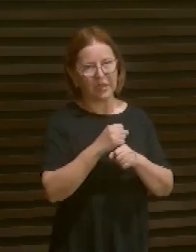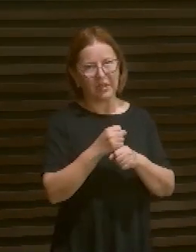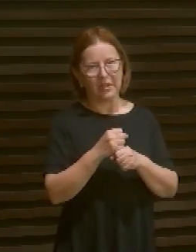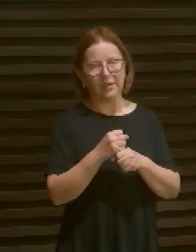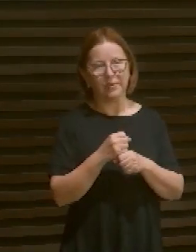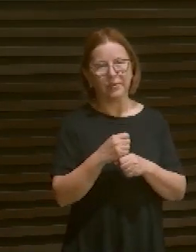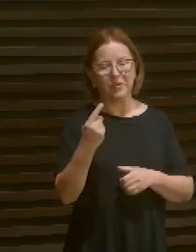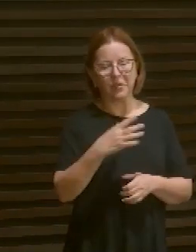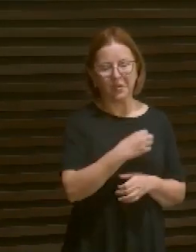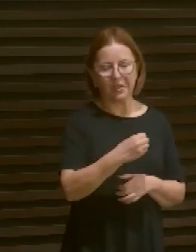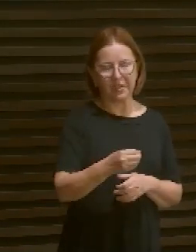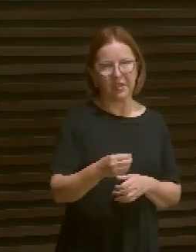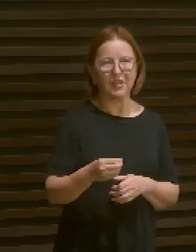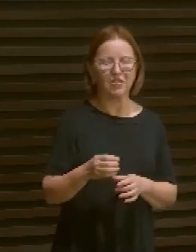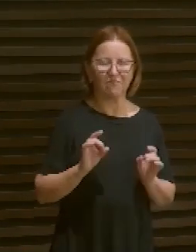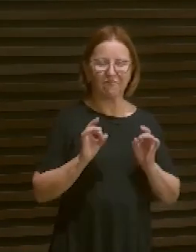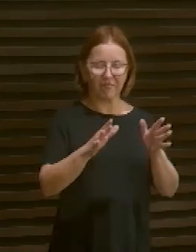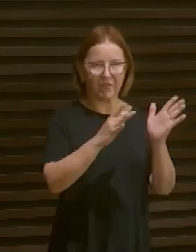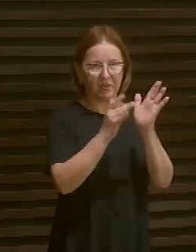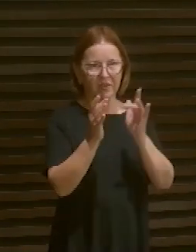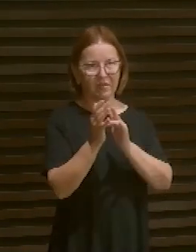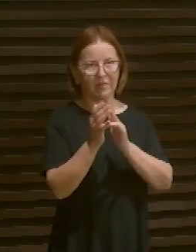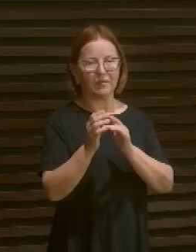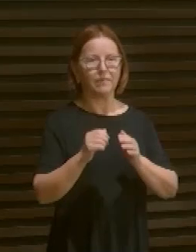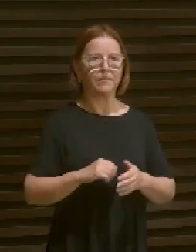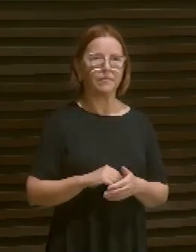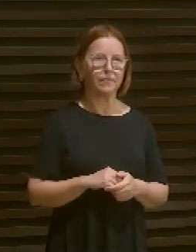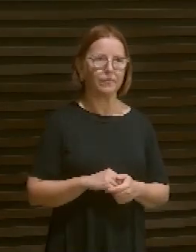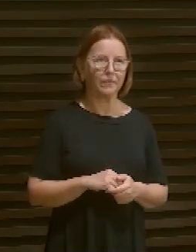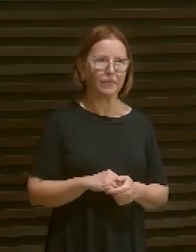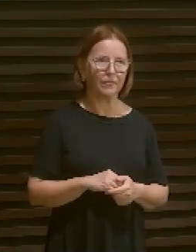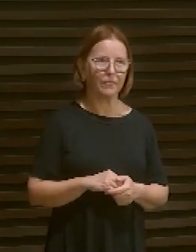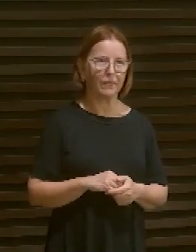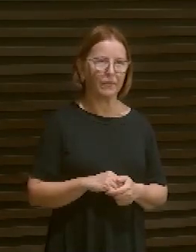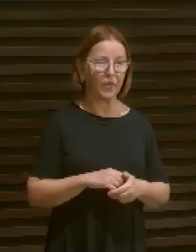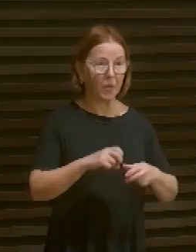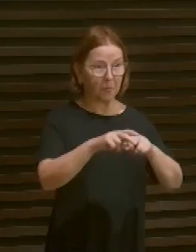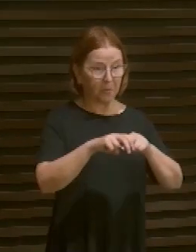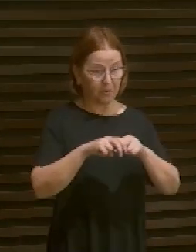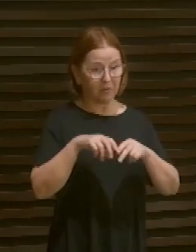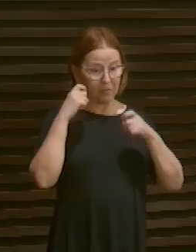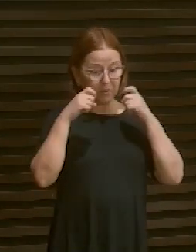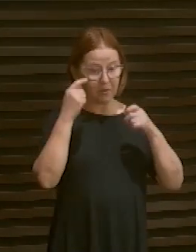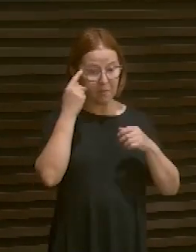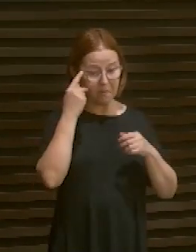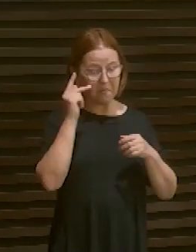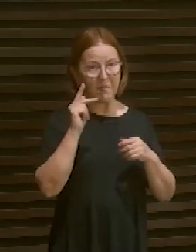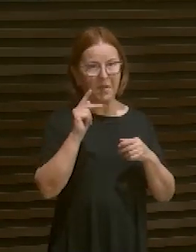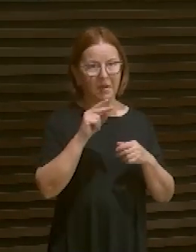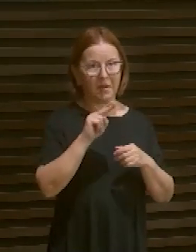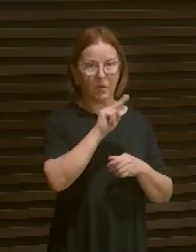Um motivo de séria preocupação para o escritor aos Hebreus. Versículo